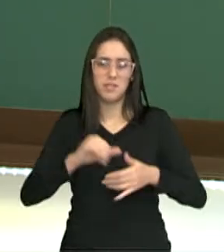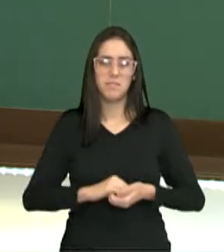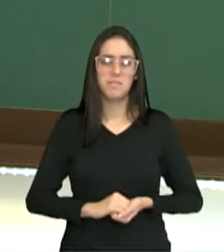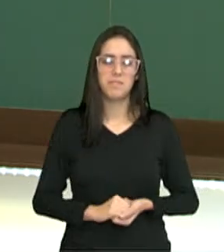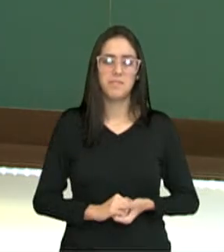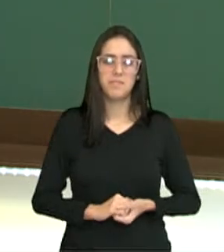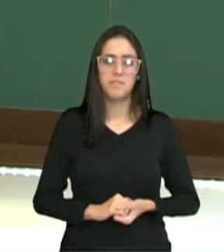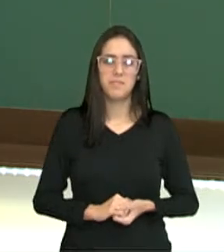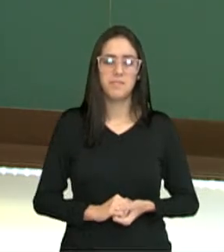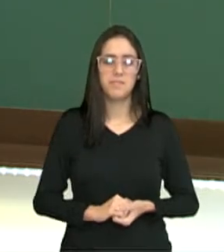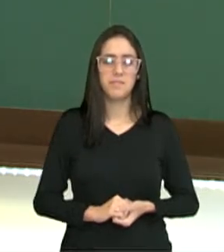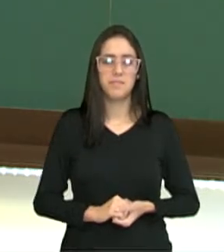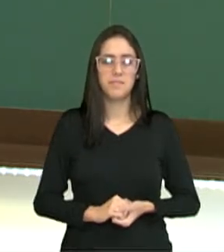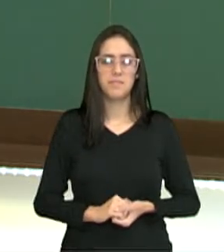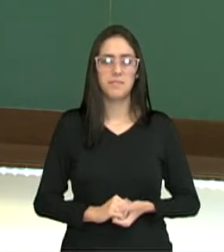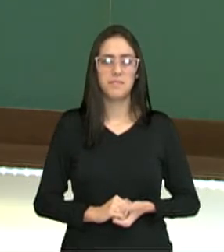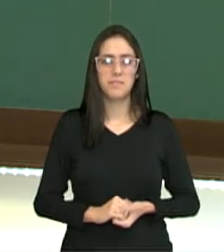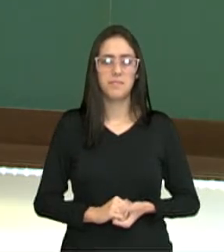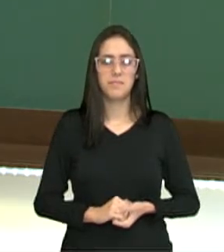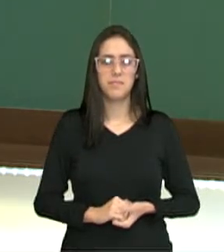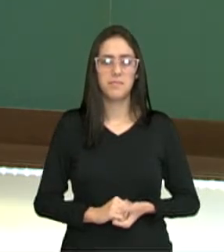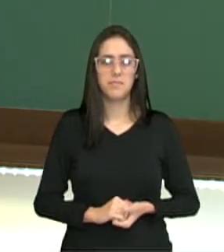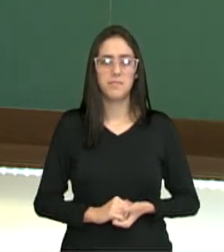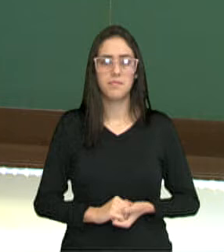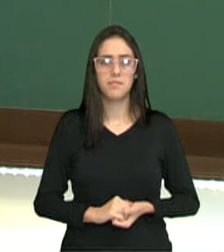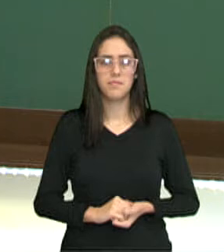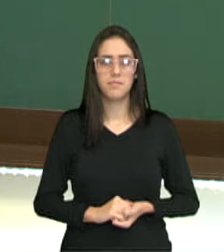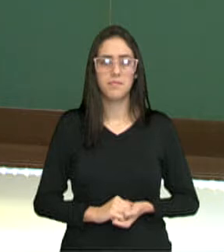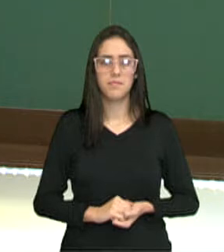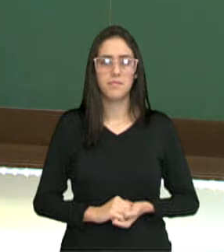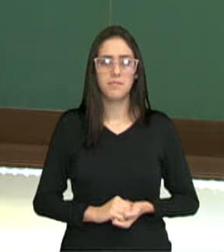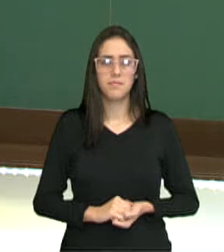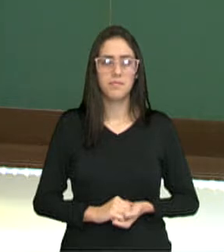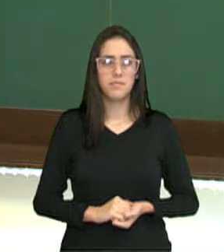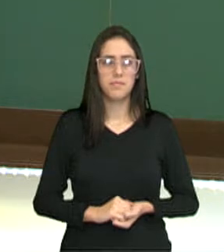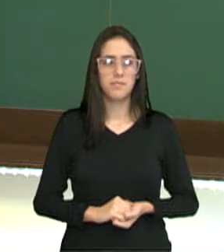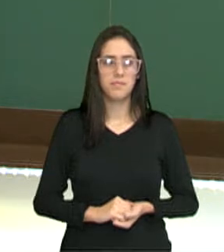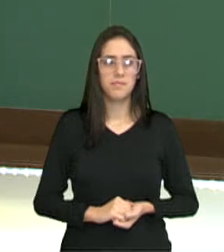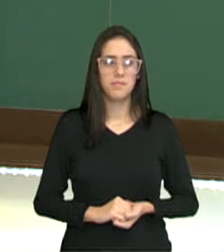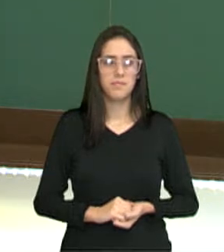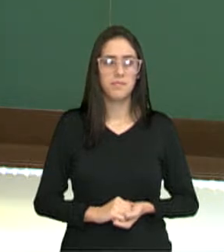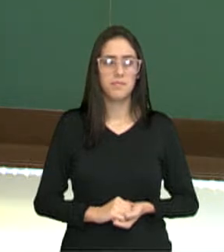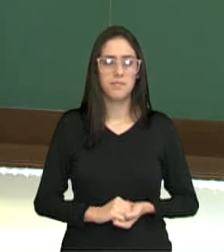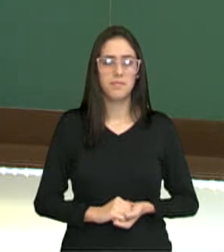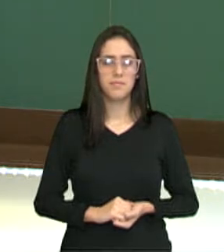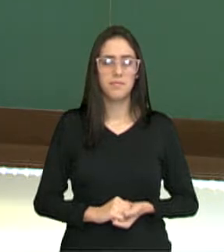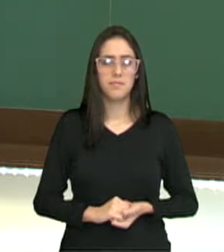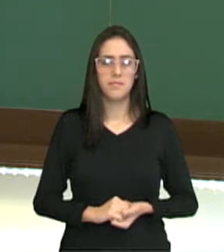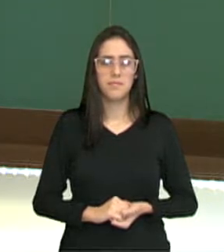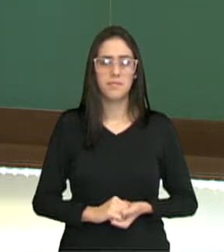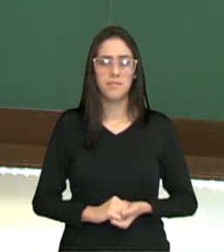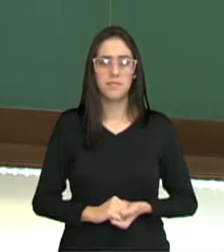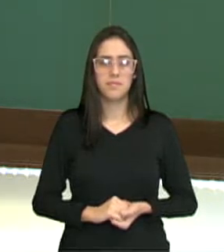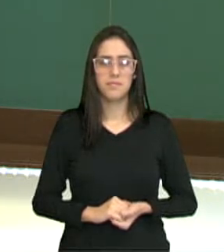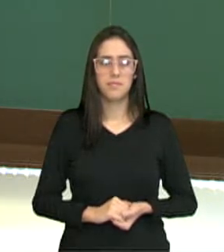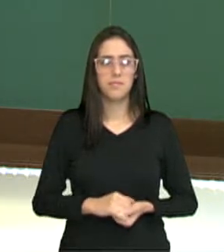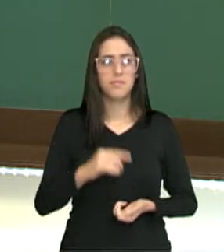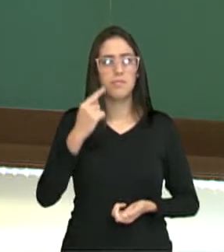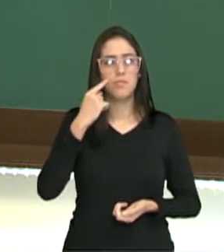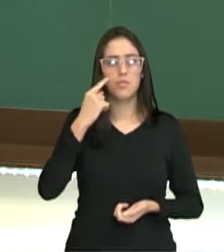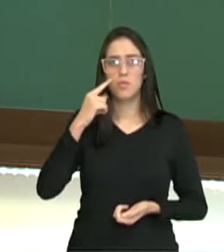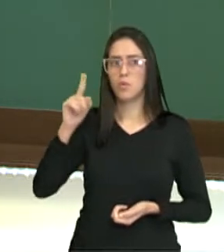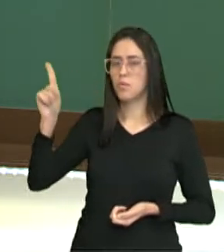2007, Amazon lança su primer producto de consumo, el Kindle, tá? Porque